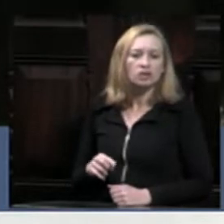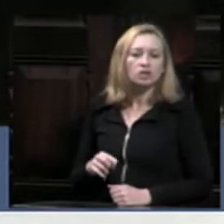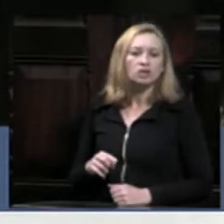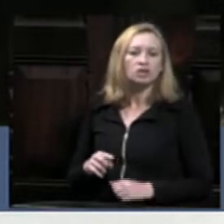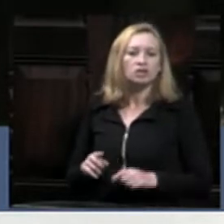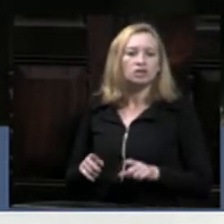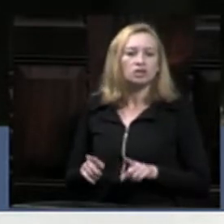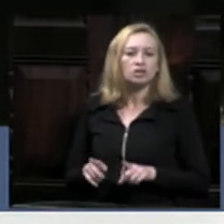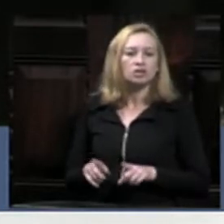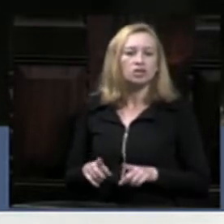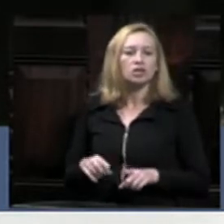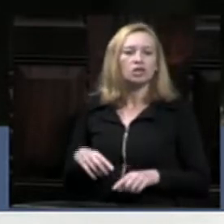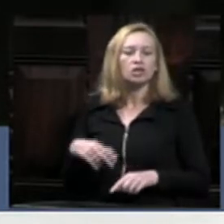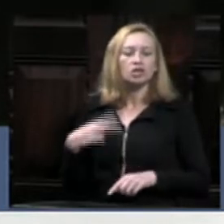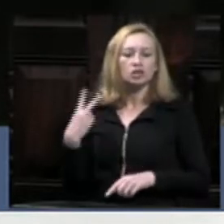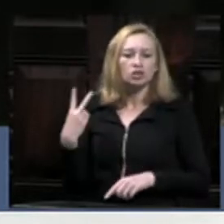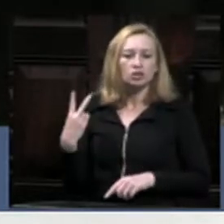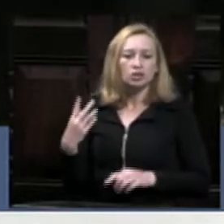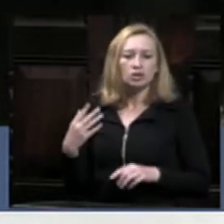sugeridas pelo próprio